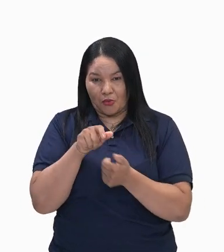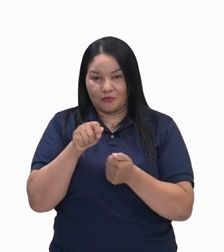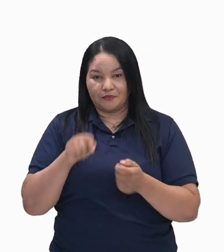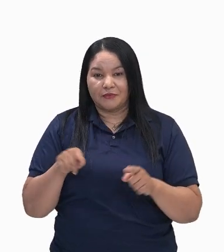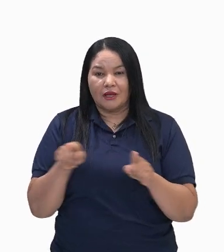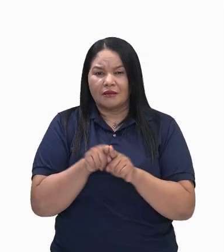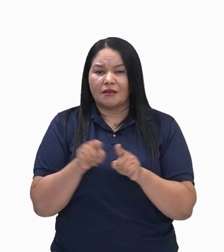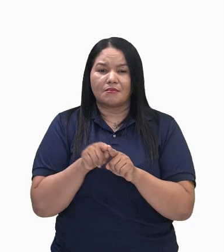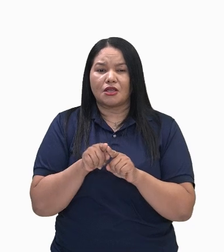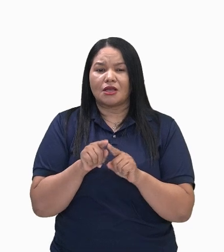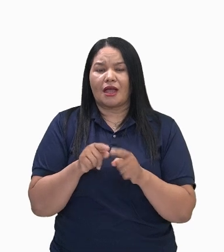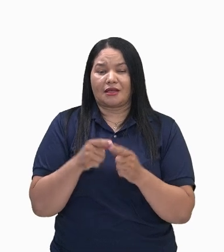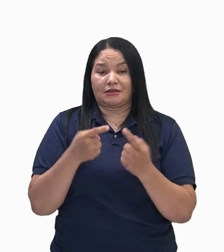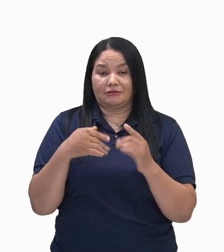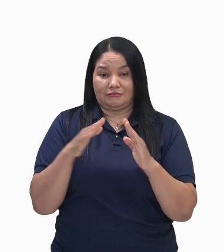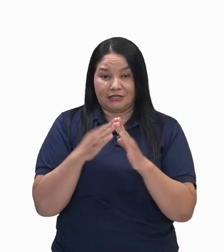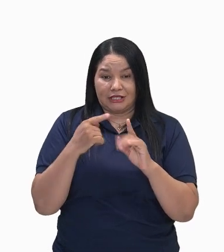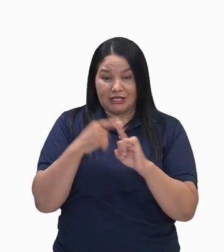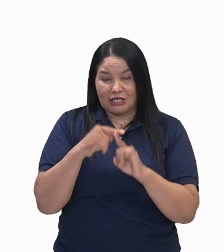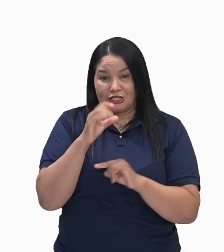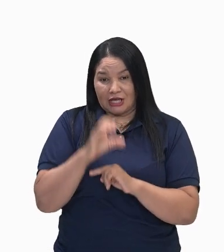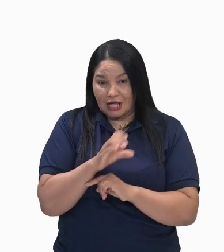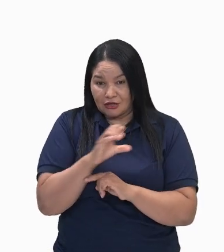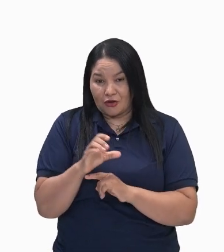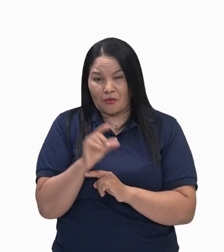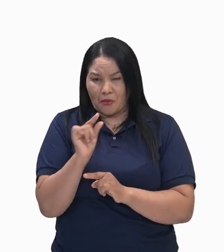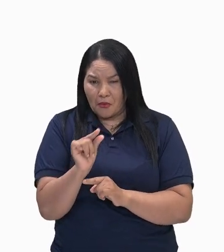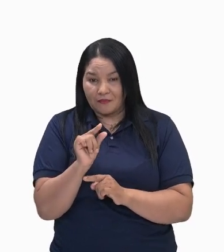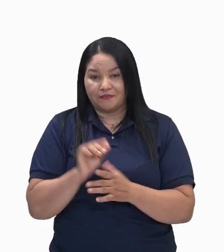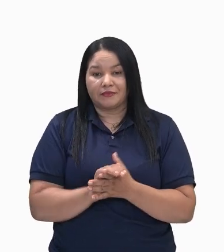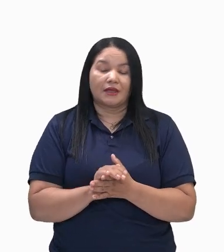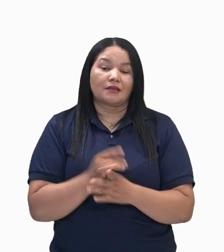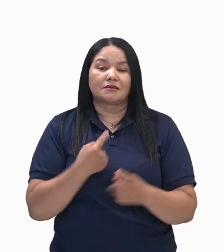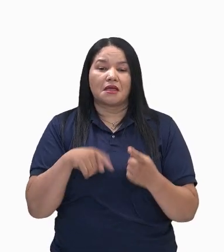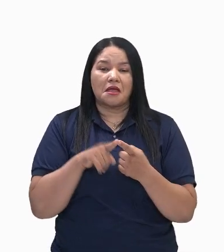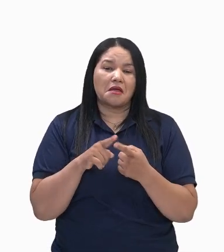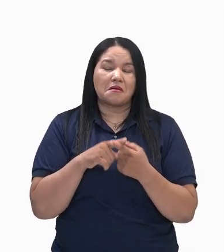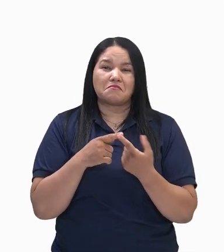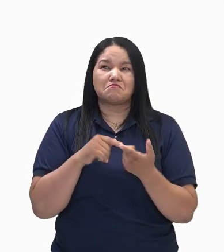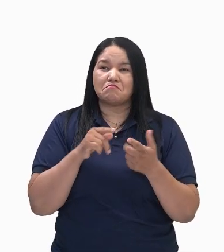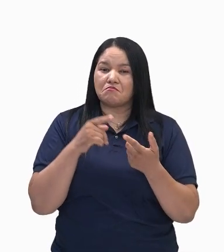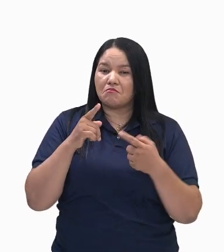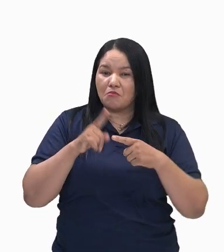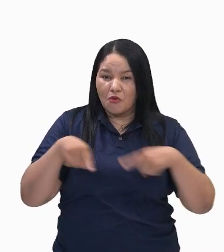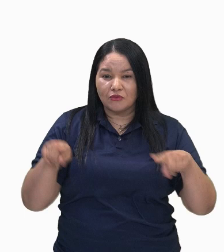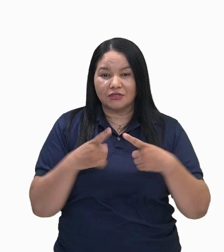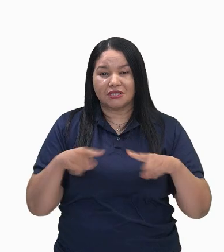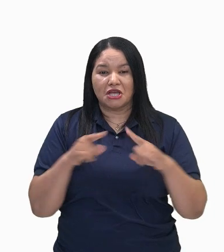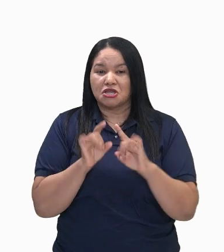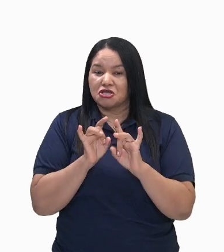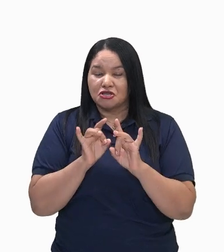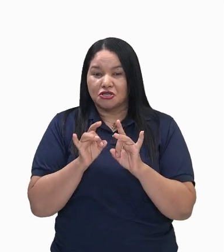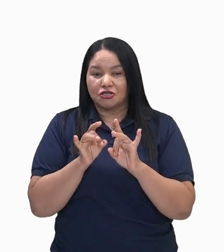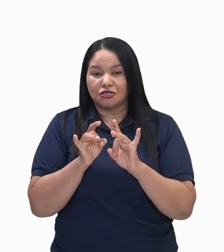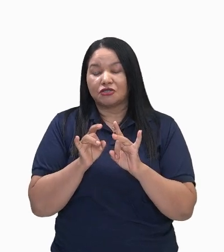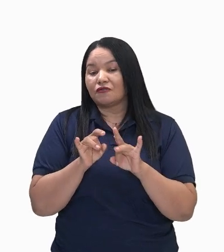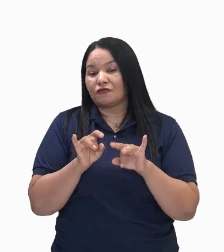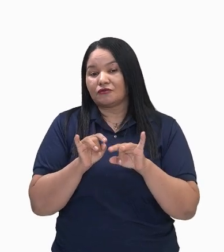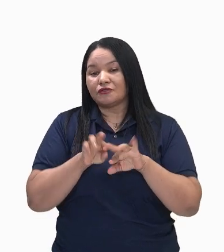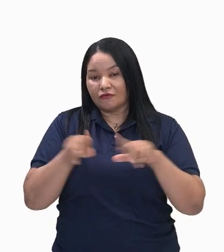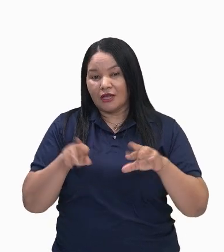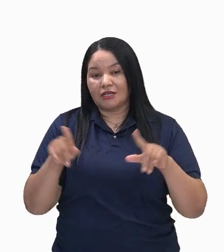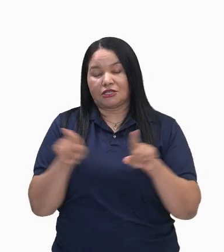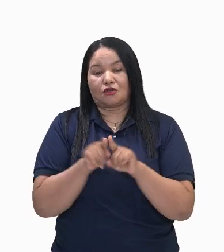ali pouco a Igreja Católica. Então vamos ter os jograis e menestréis, que divertiam o público com